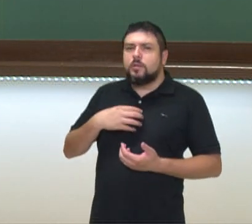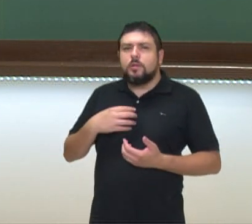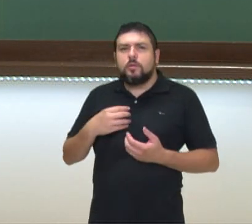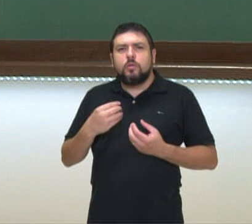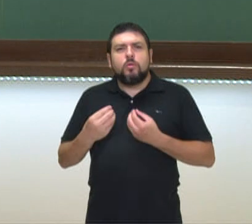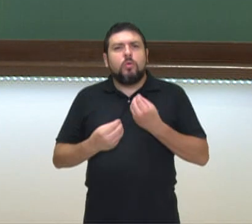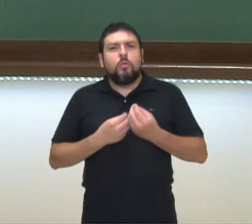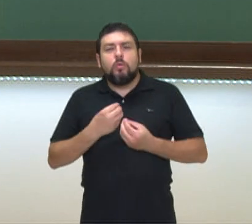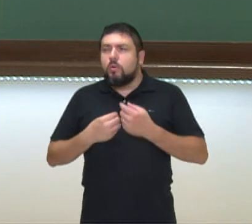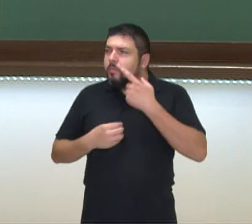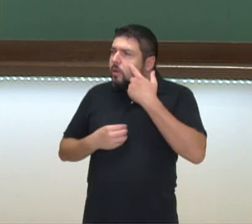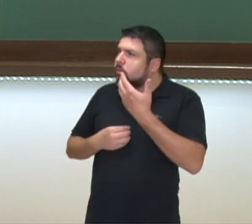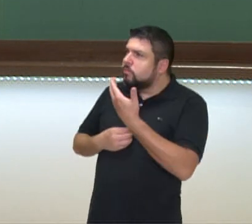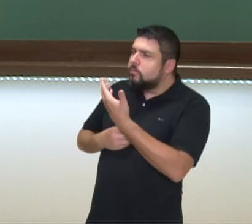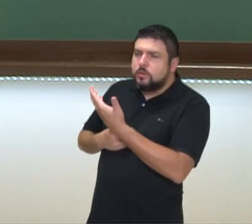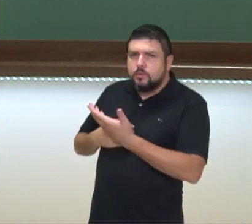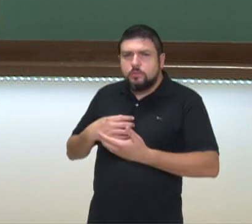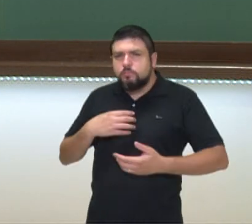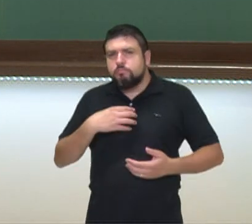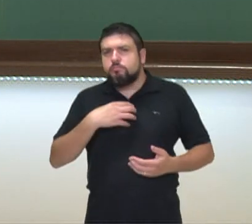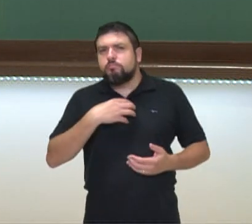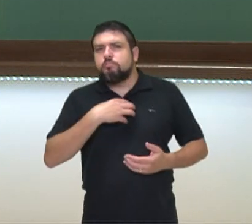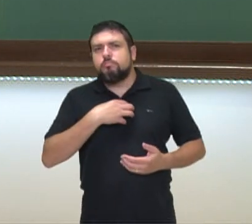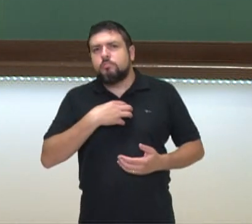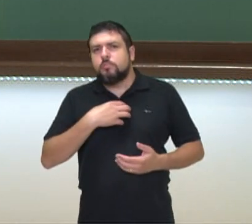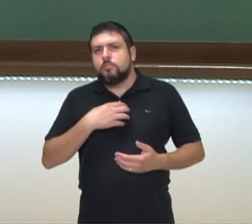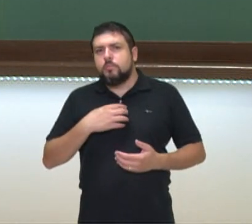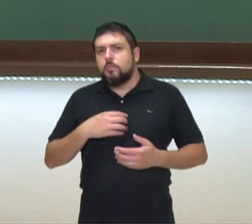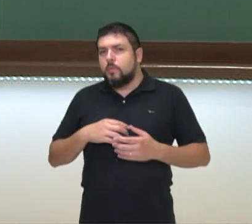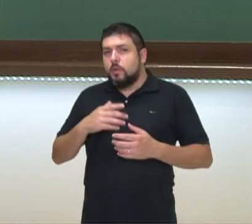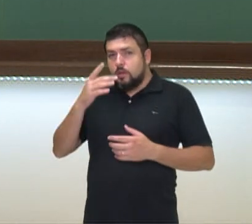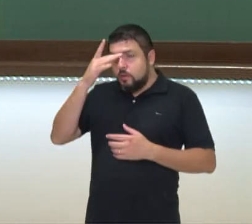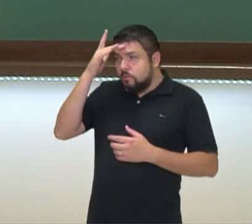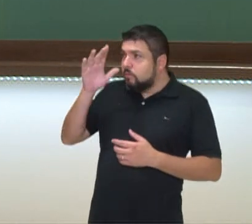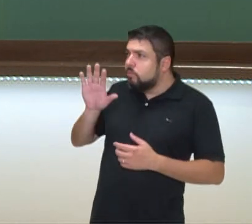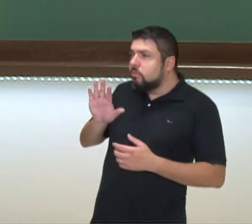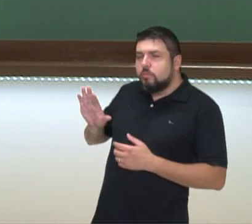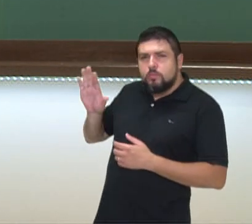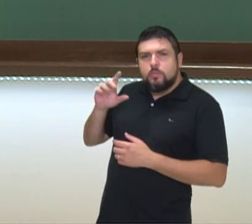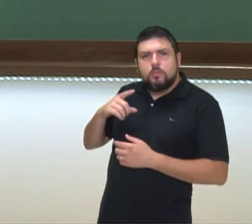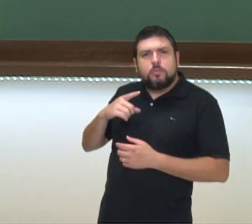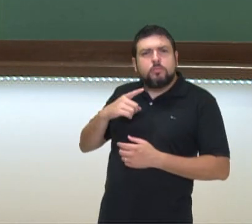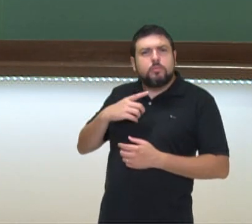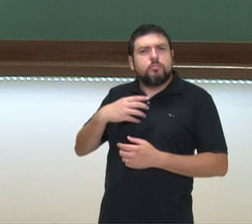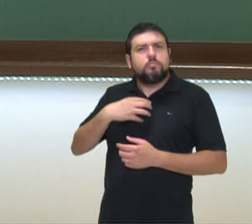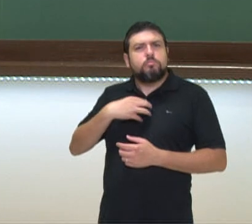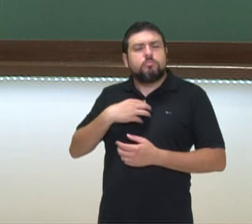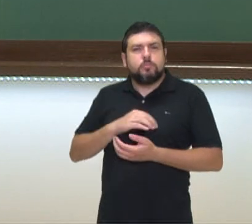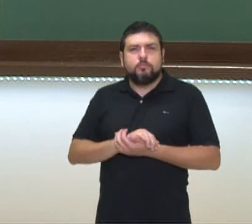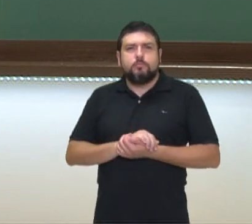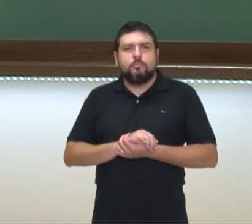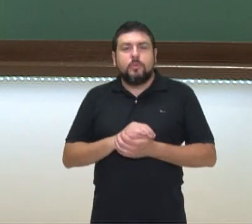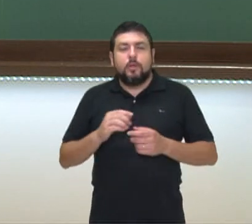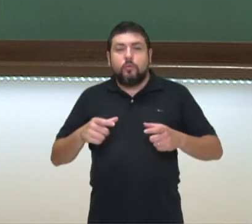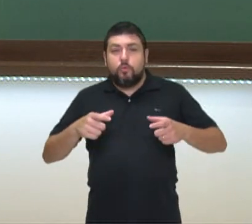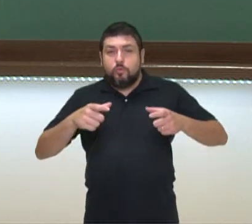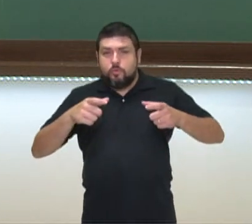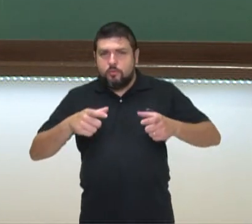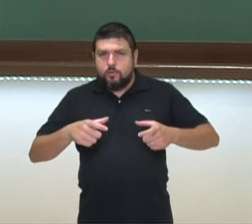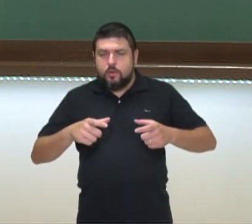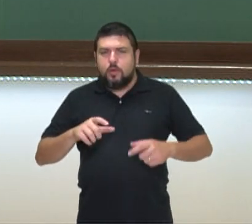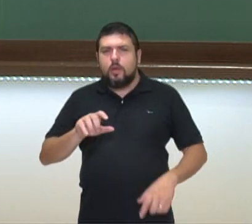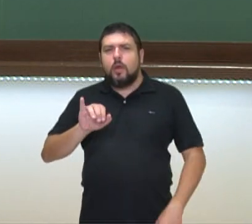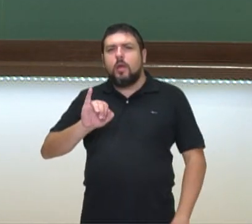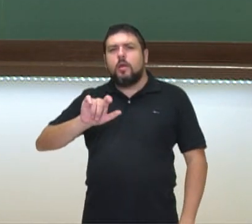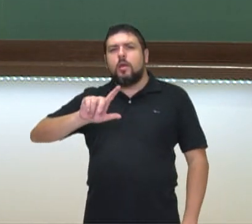se sentindo, que sentimento elas têm nesse momento ali. E o local, né, é uma ilha, é uma praça, é